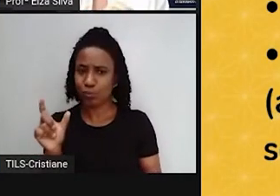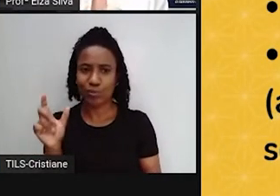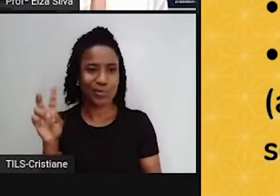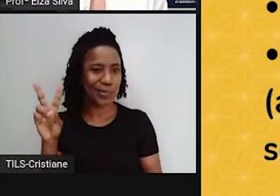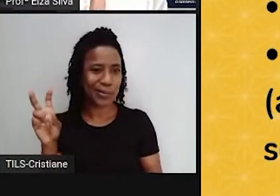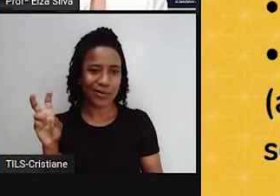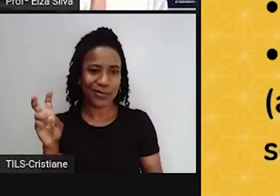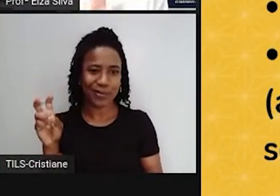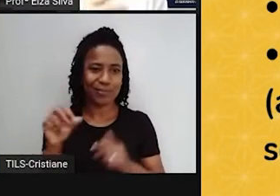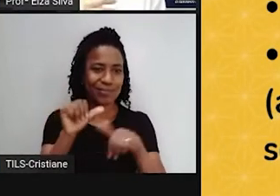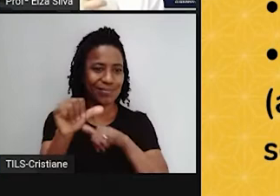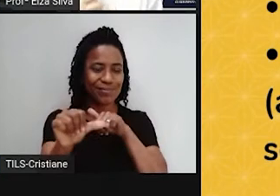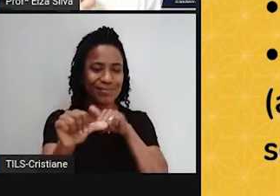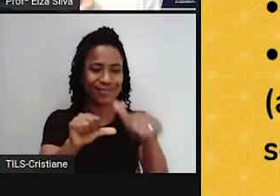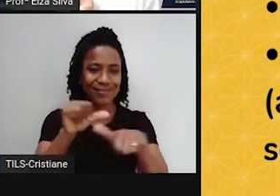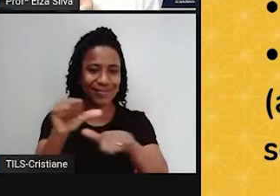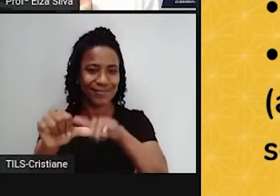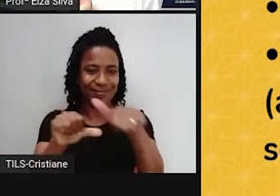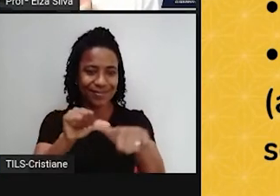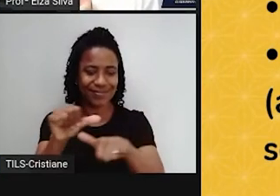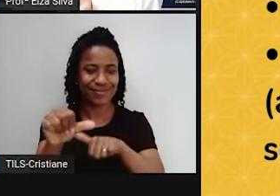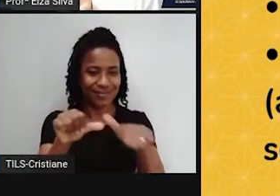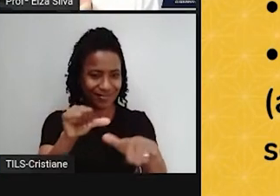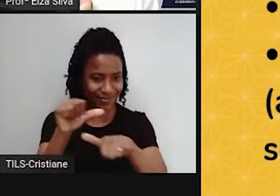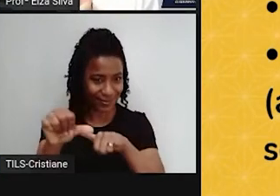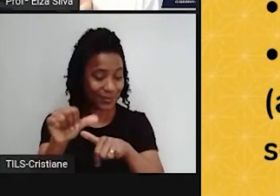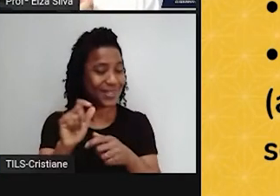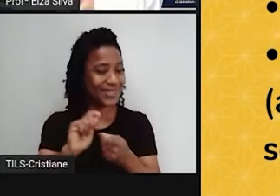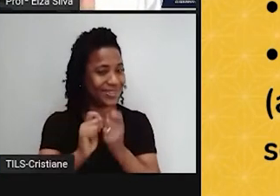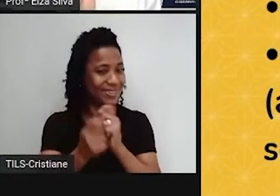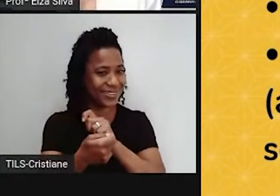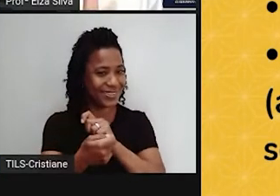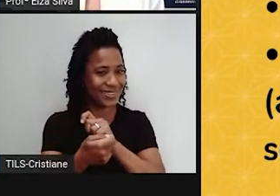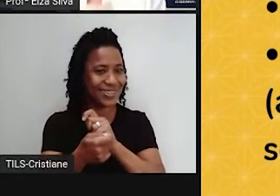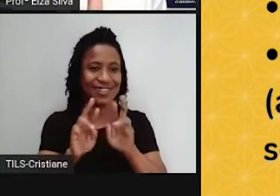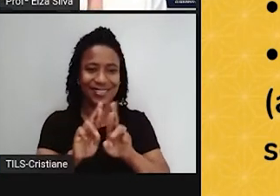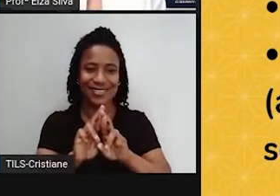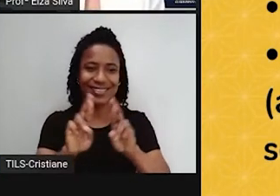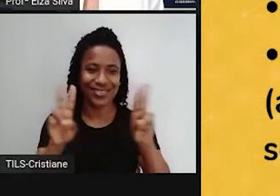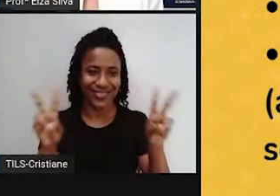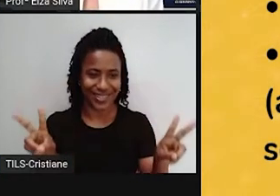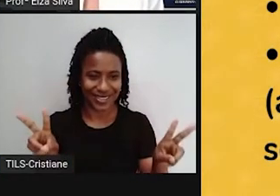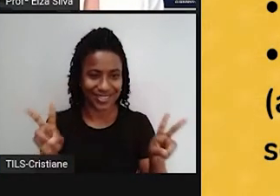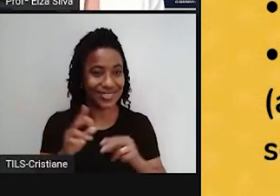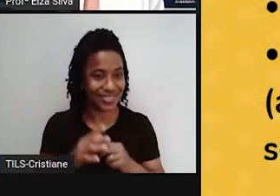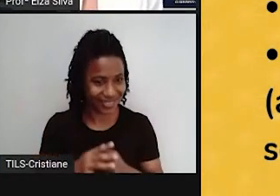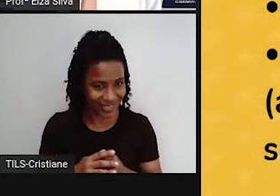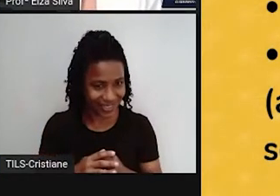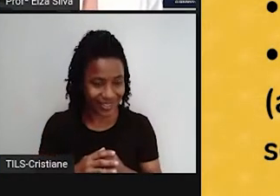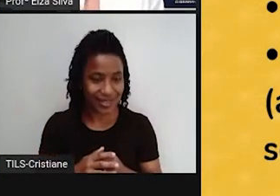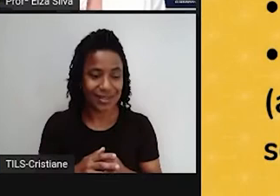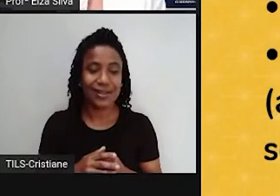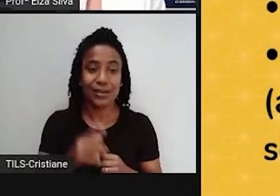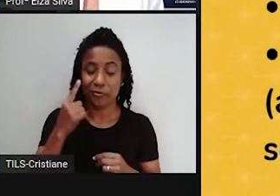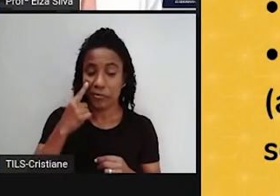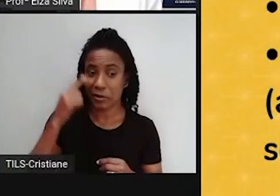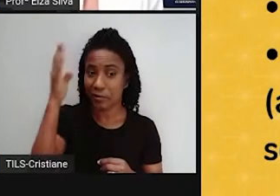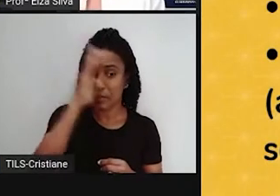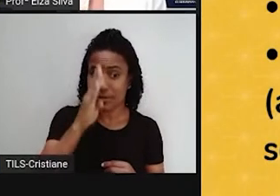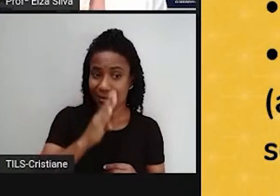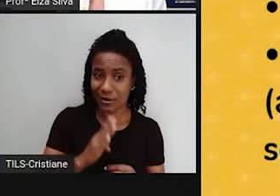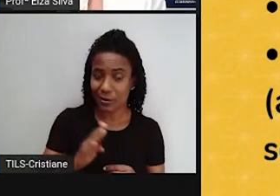um provérbio, que eu digo aqui no Brasil de uma determinada maneira, ele será igualzinho em outros países. Então, há, às vezes,